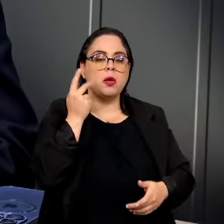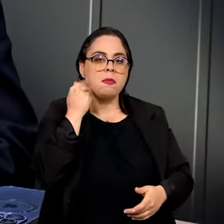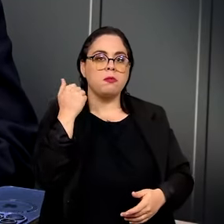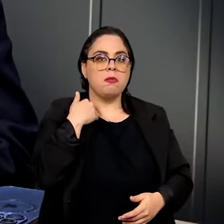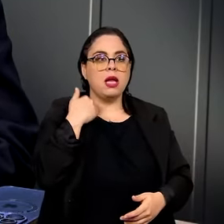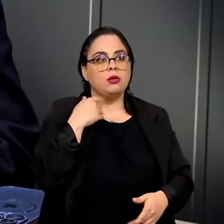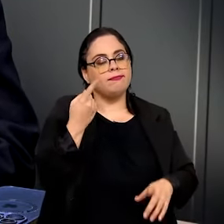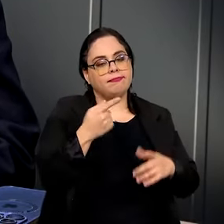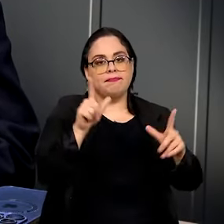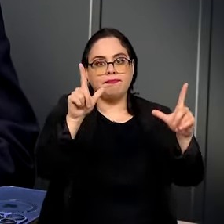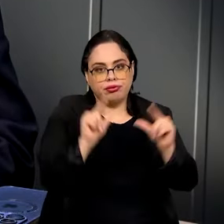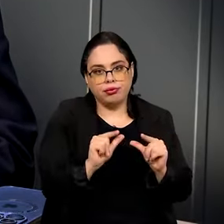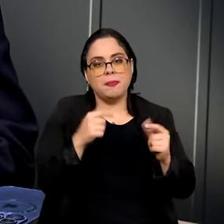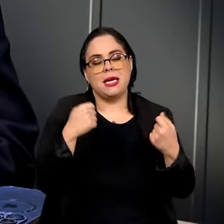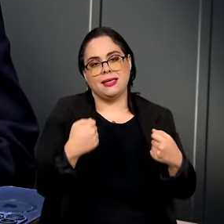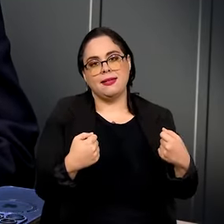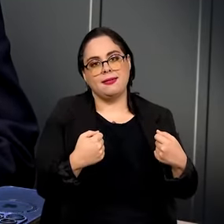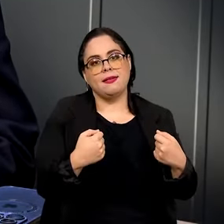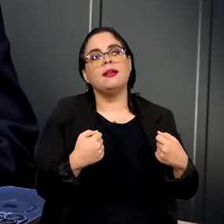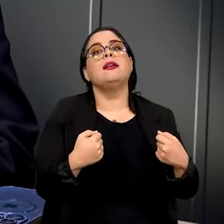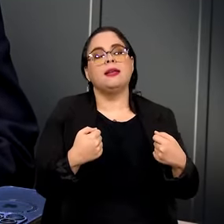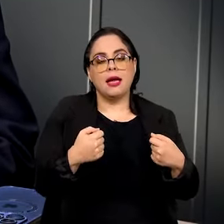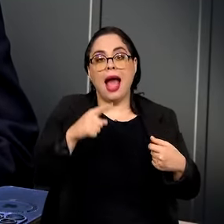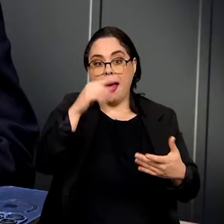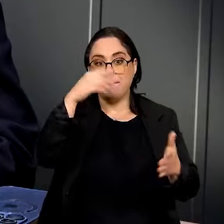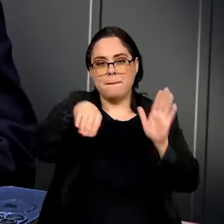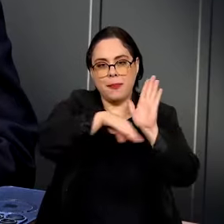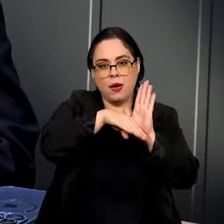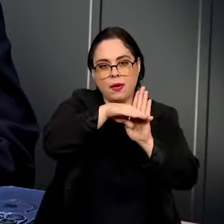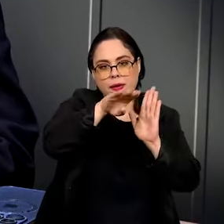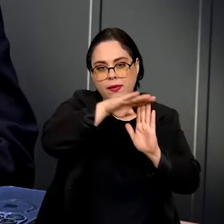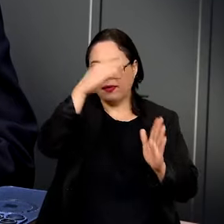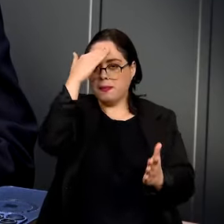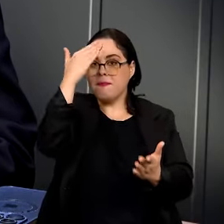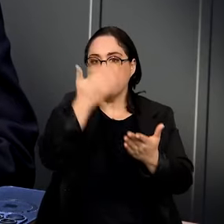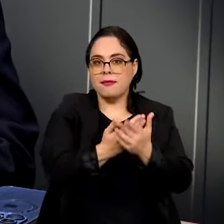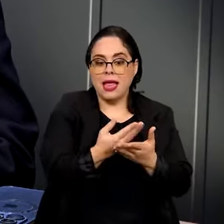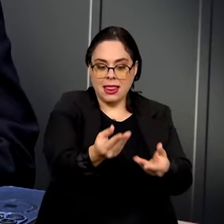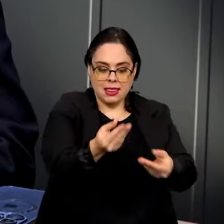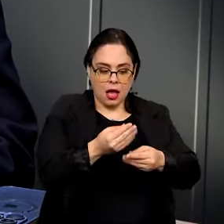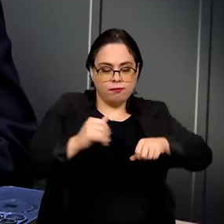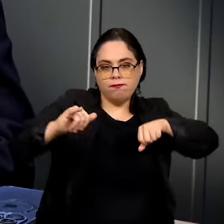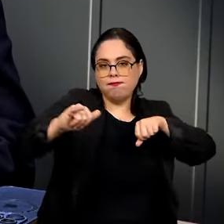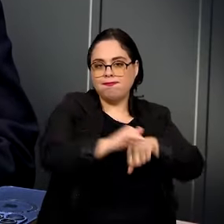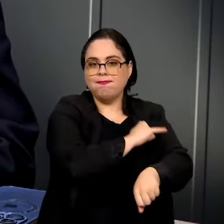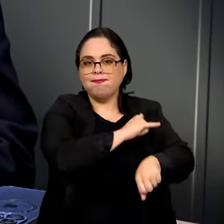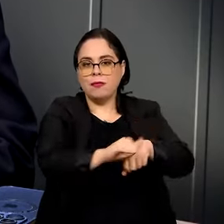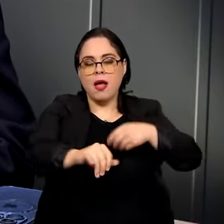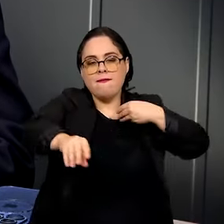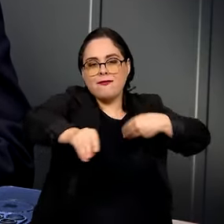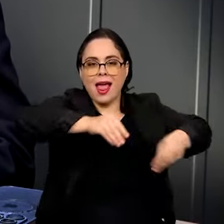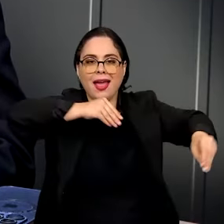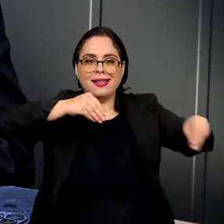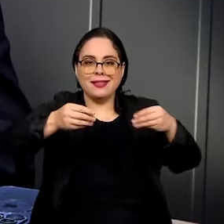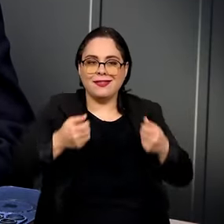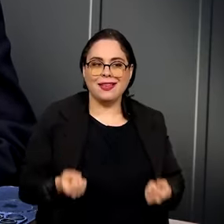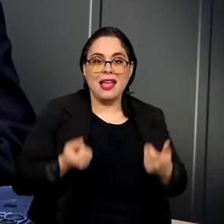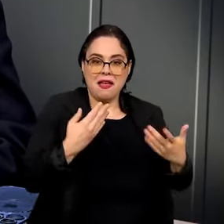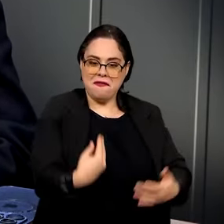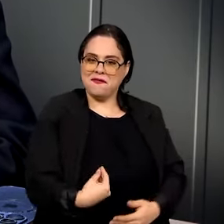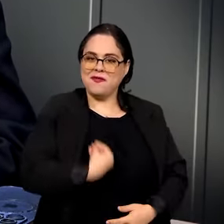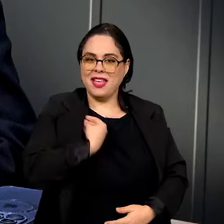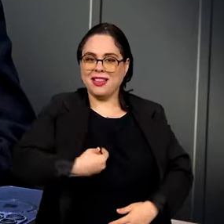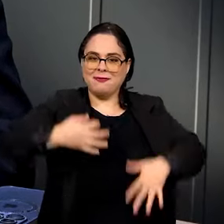eh do mercado então é inviável por isso que eu acredito ele veio Para viabilizar esses